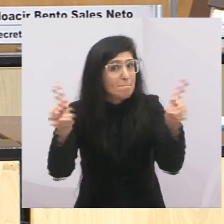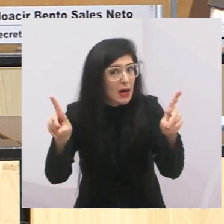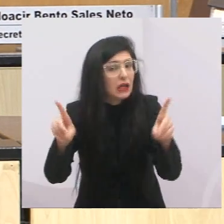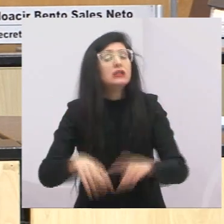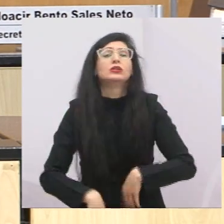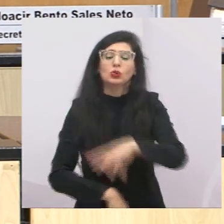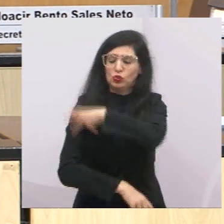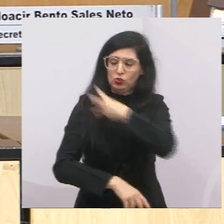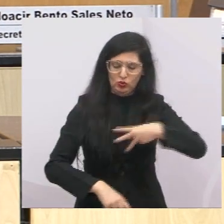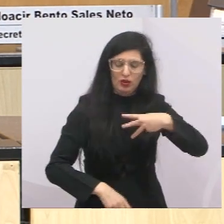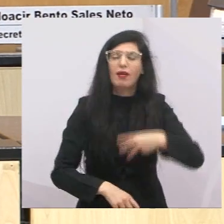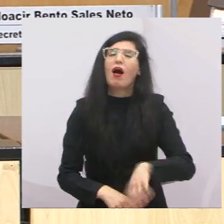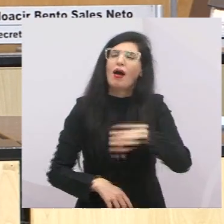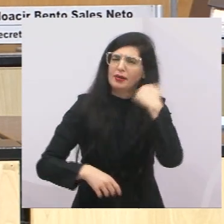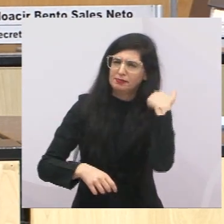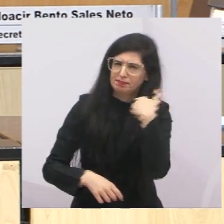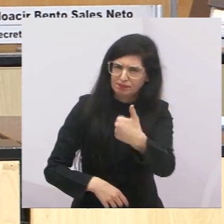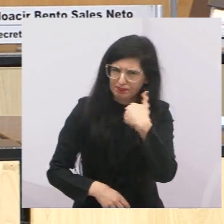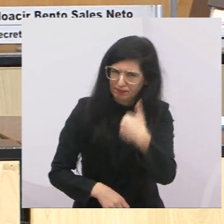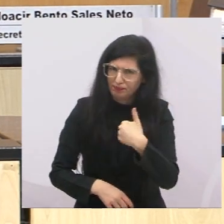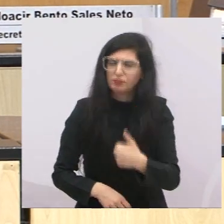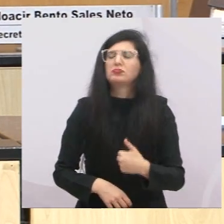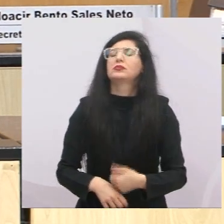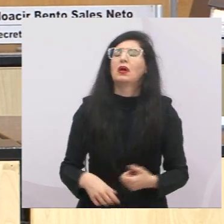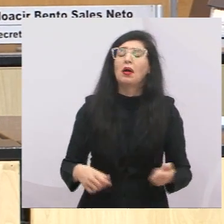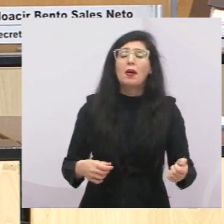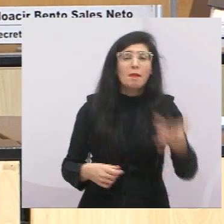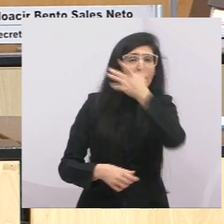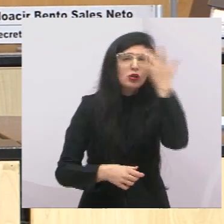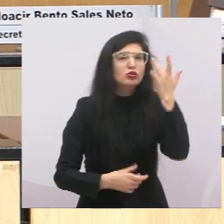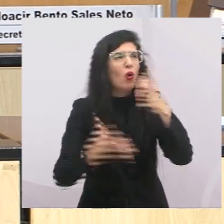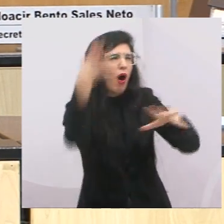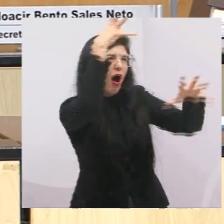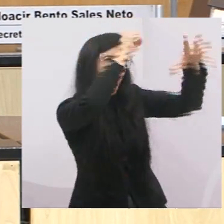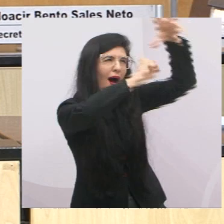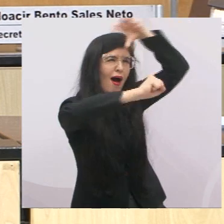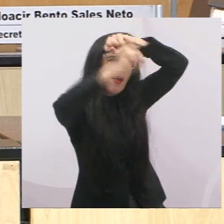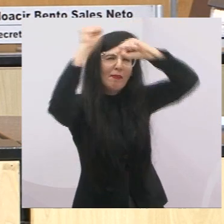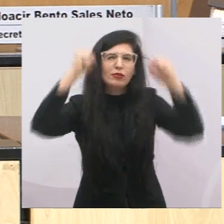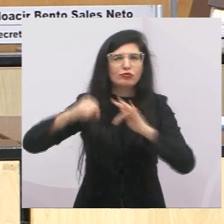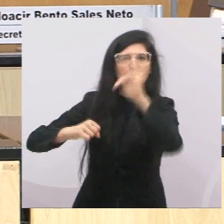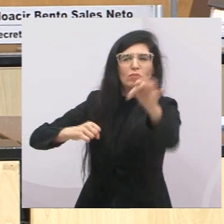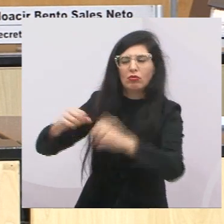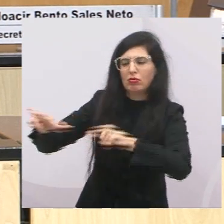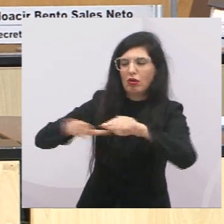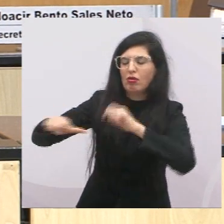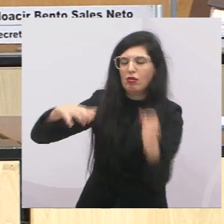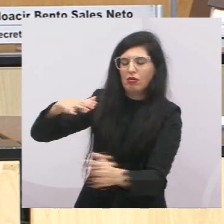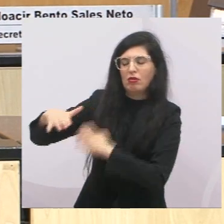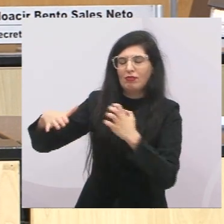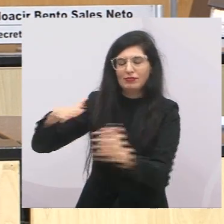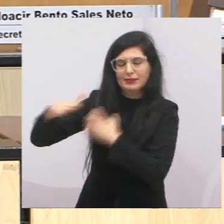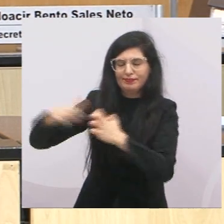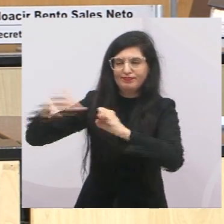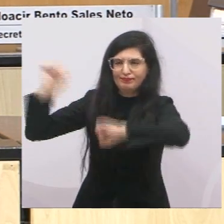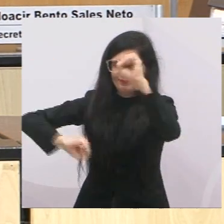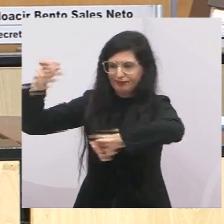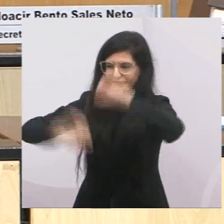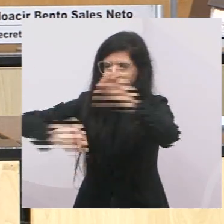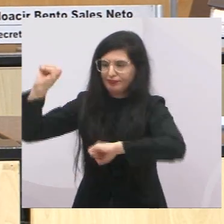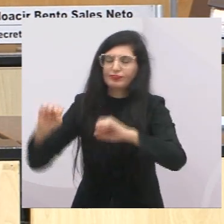SENAI, Serviço Nacional de Aprendizagem Industrial, oficializado pela Lei Municipal número 2.449, de 22 de